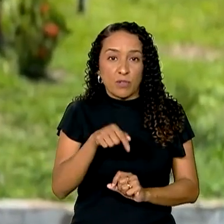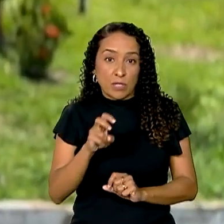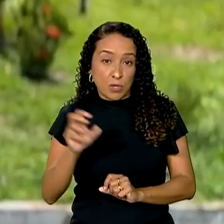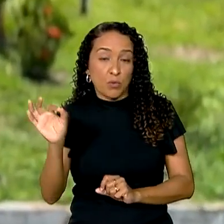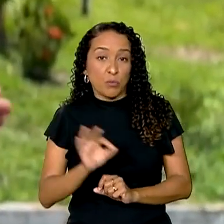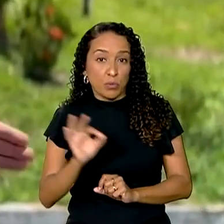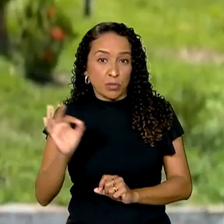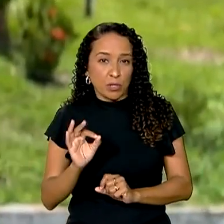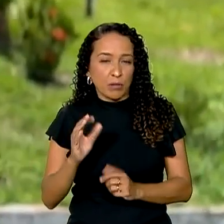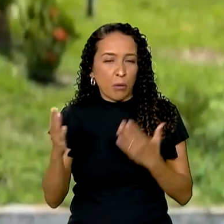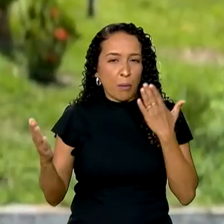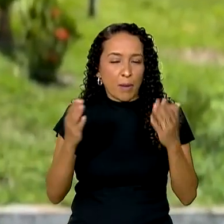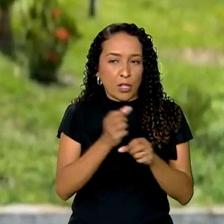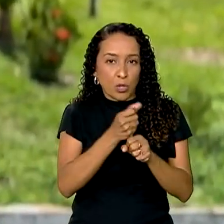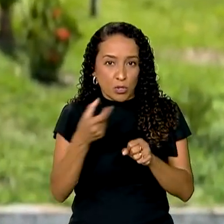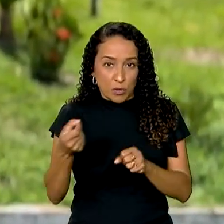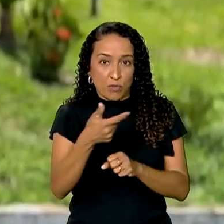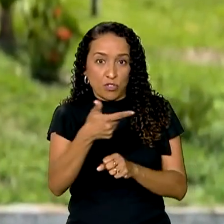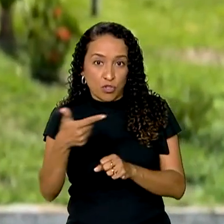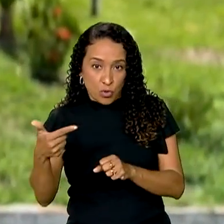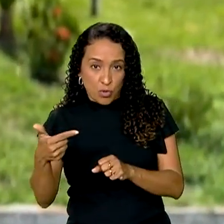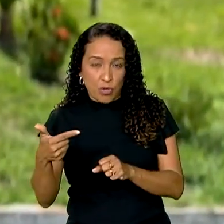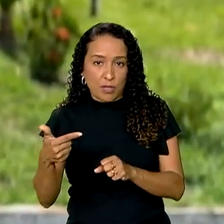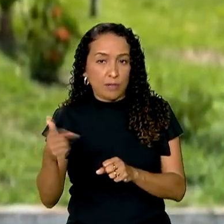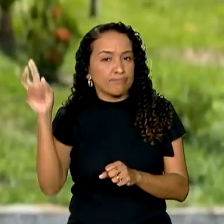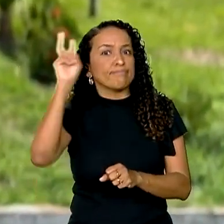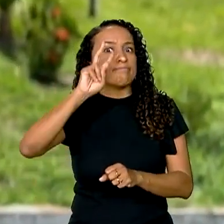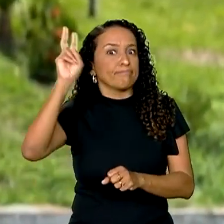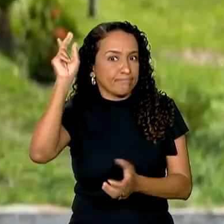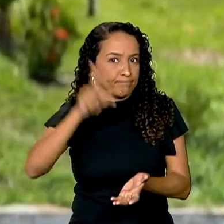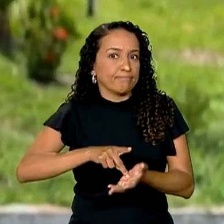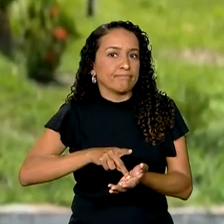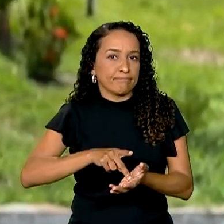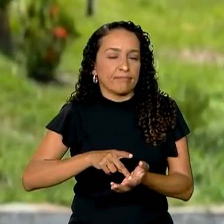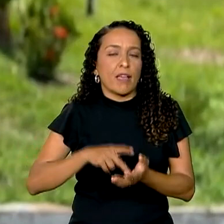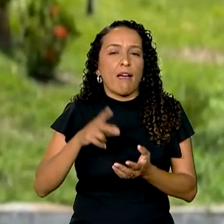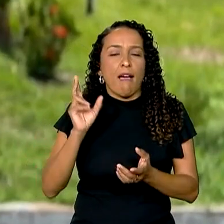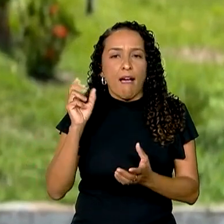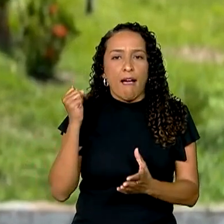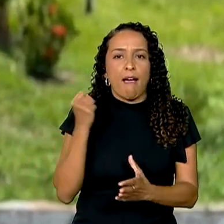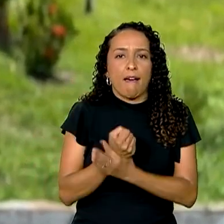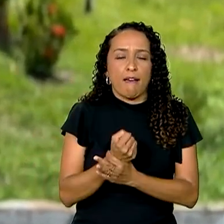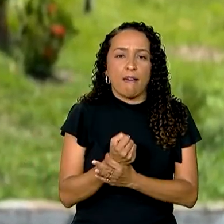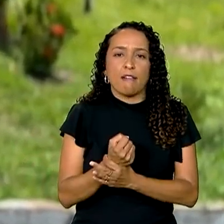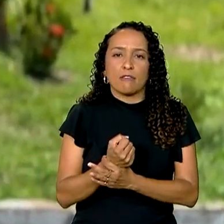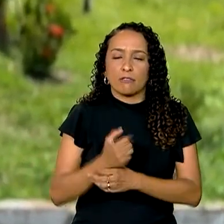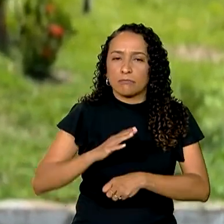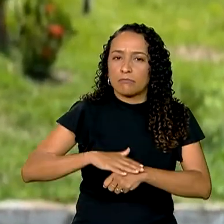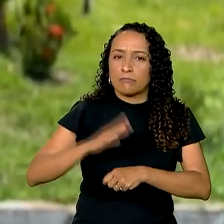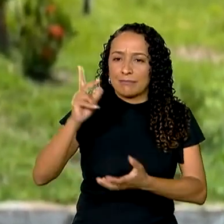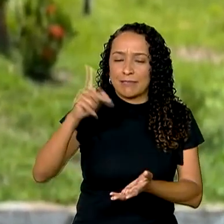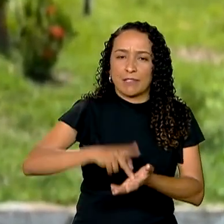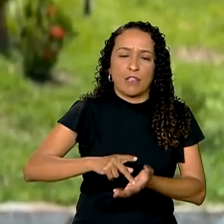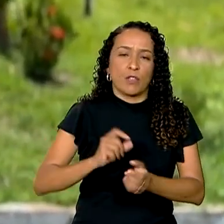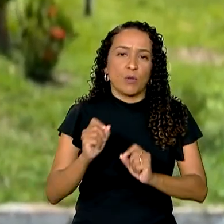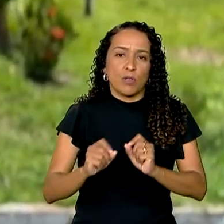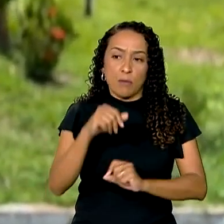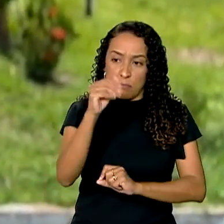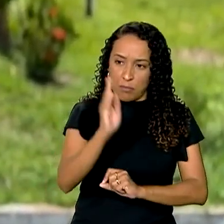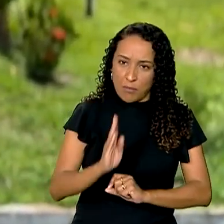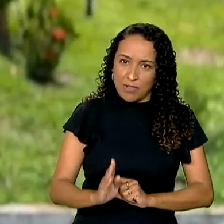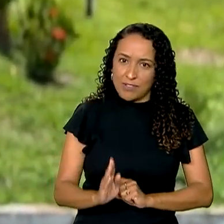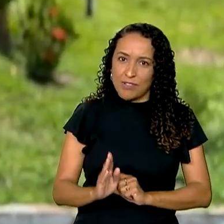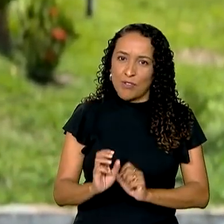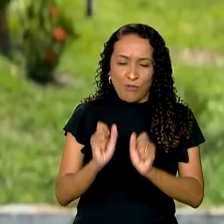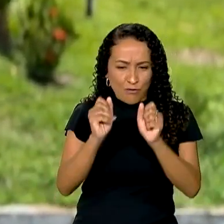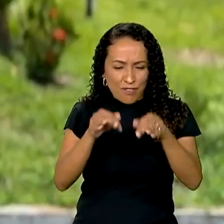11,5% em relação a 2022, é história real que garante as condições concretas do Brasil